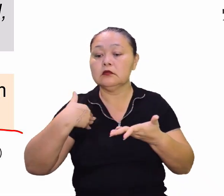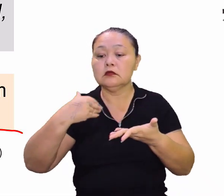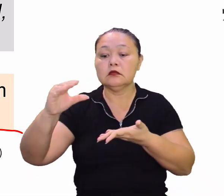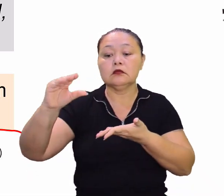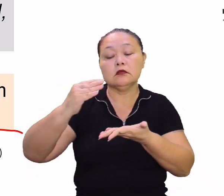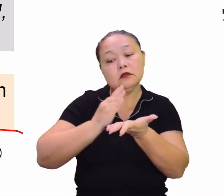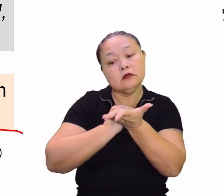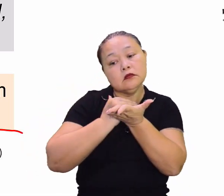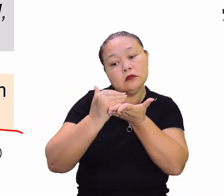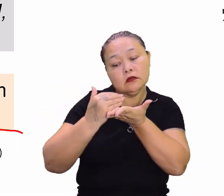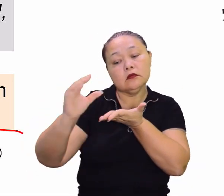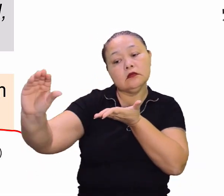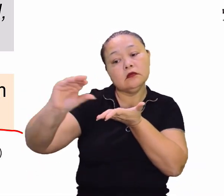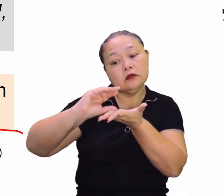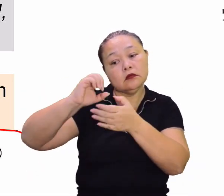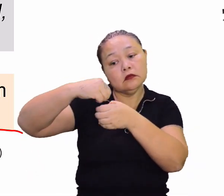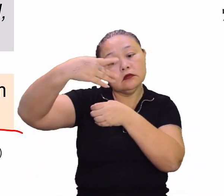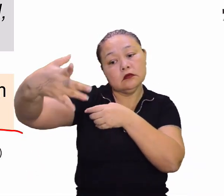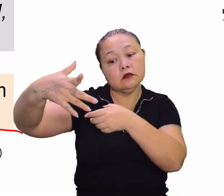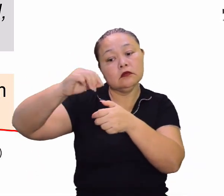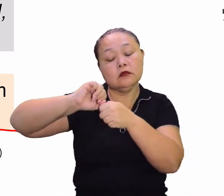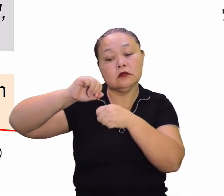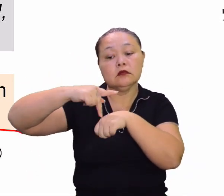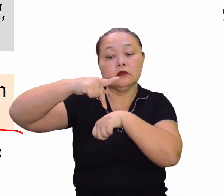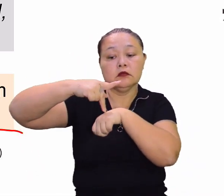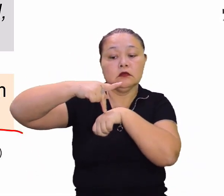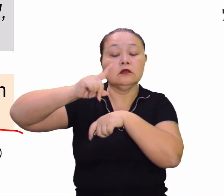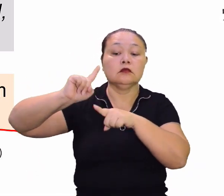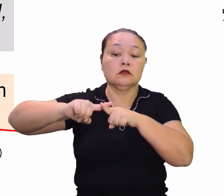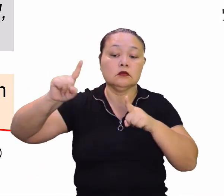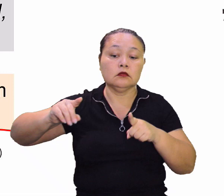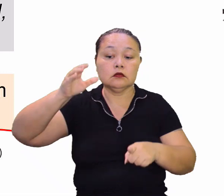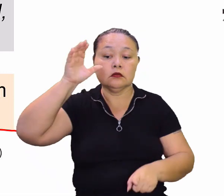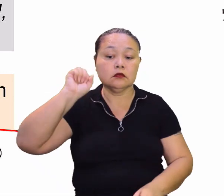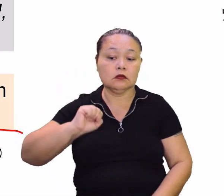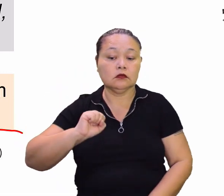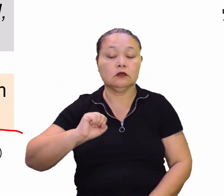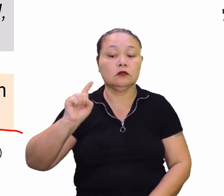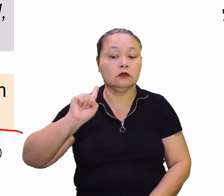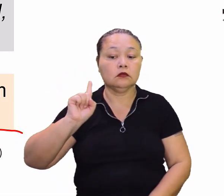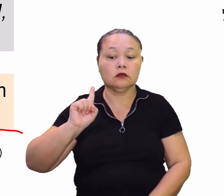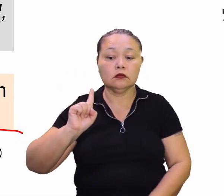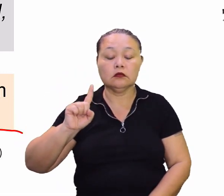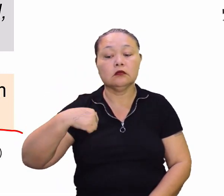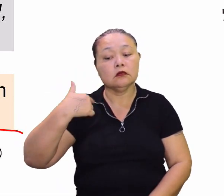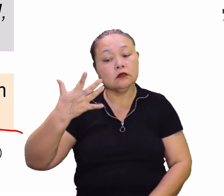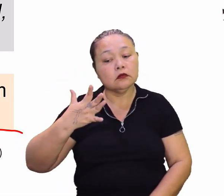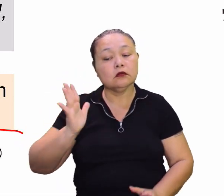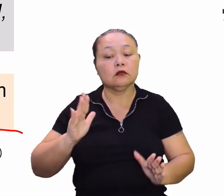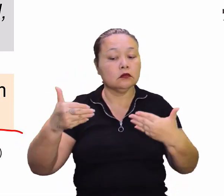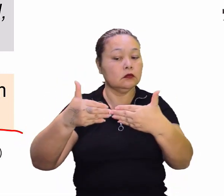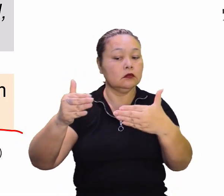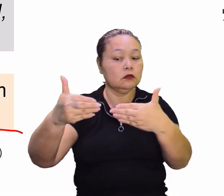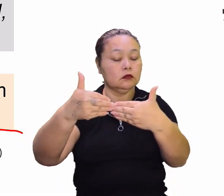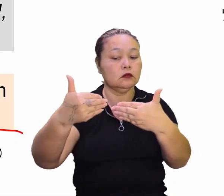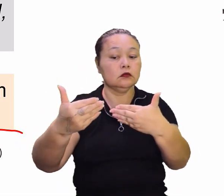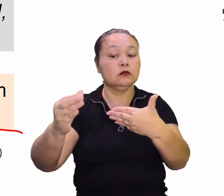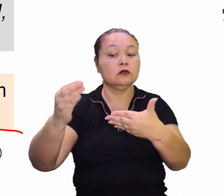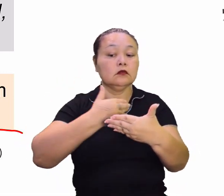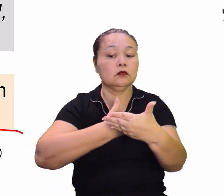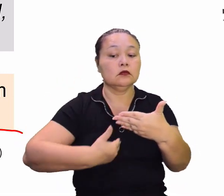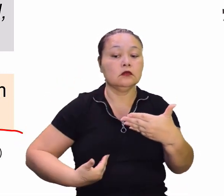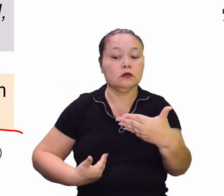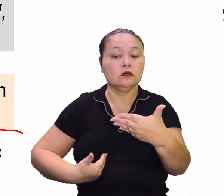desde o princípio capital externo, investimento externo, mas a Coreia do Sul ela era um pouco mais fechada e o